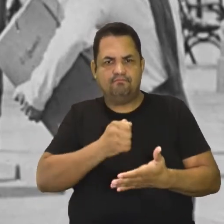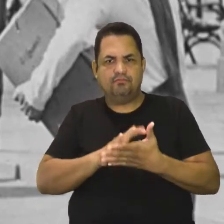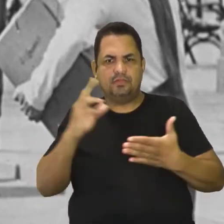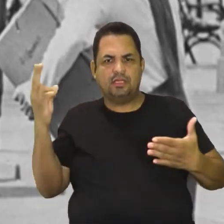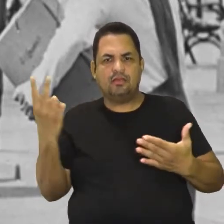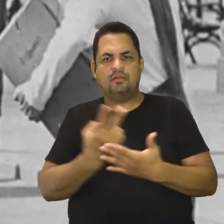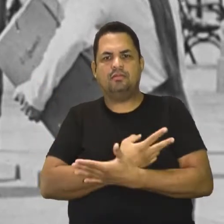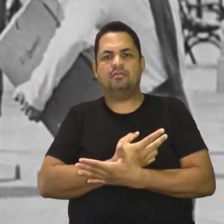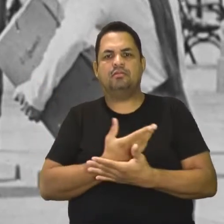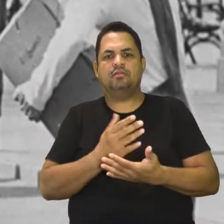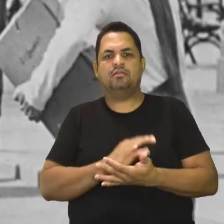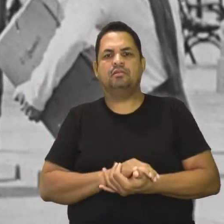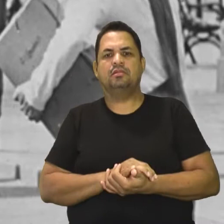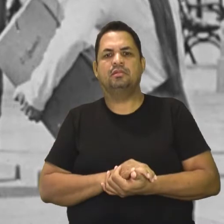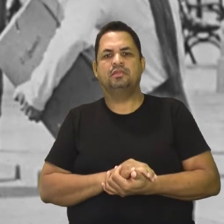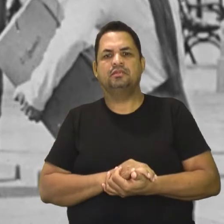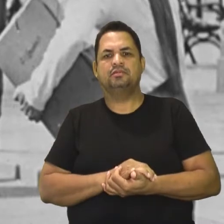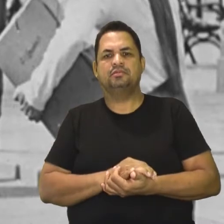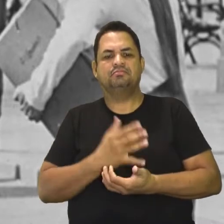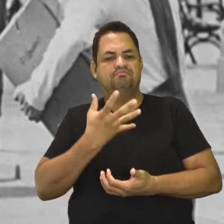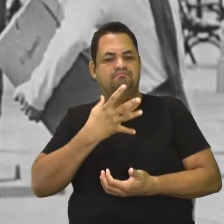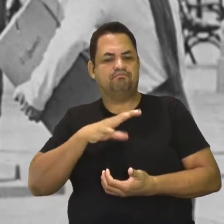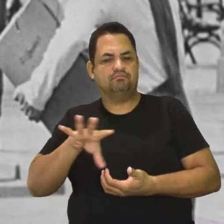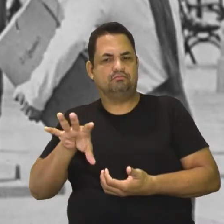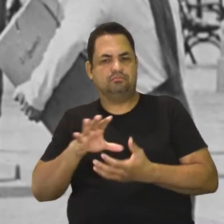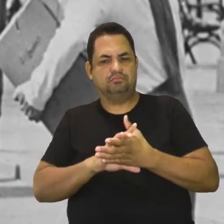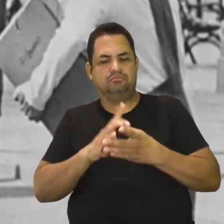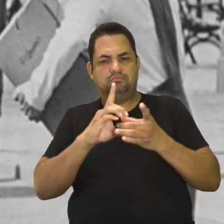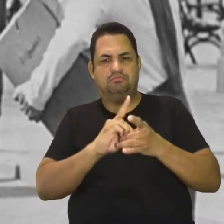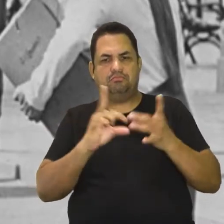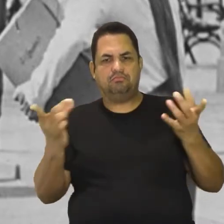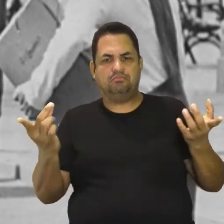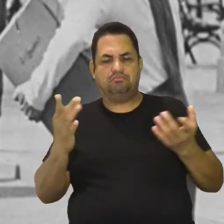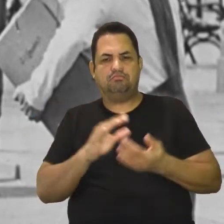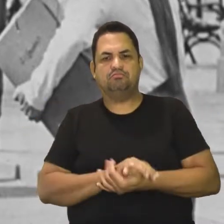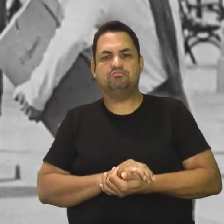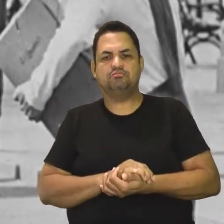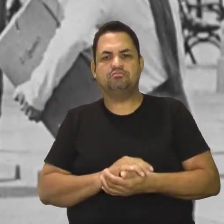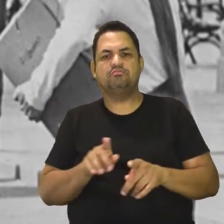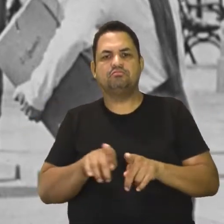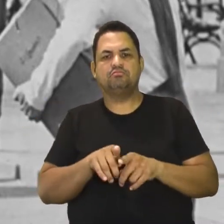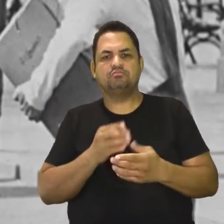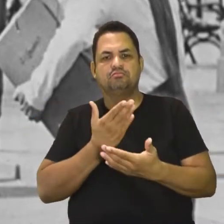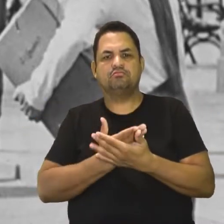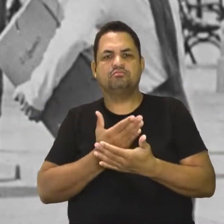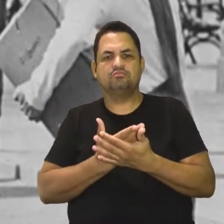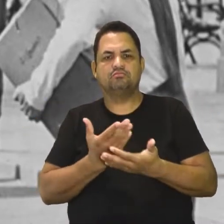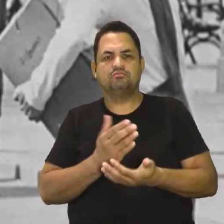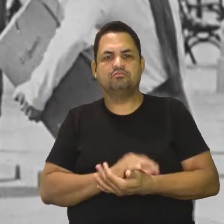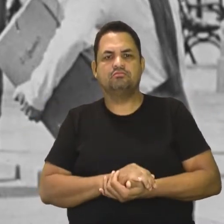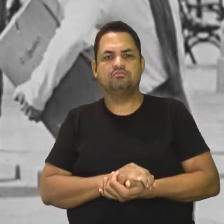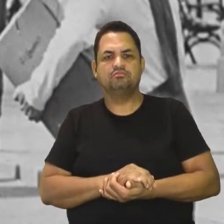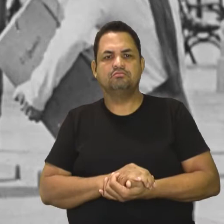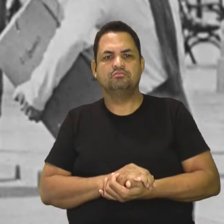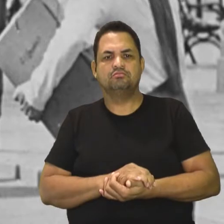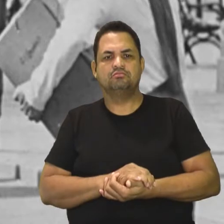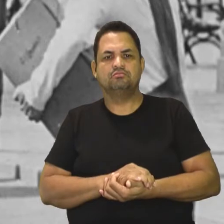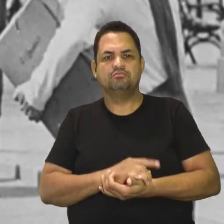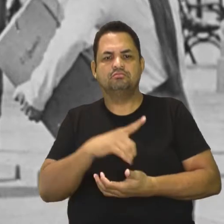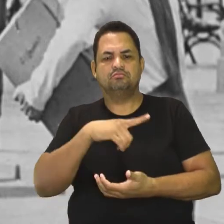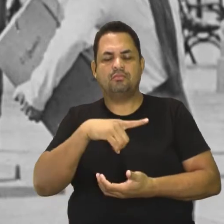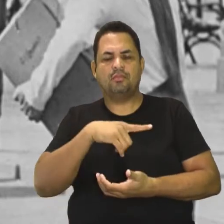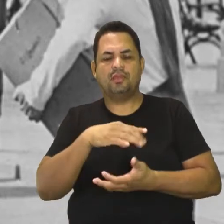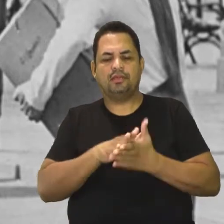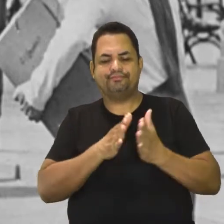os caras da linha dura. E a linha dura não queria uma redemocratização. Nós vamos ver isso daí também nessa aula de hoje. Existiu um